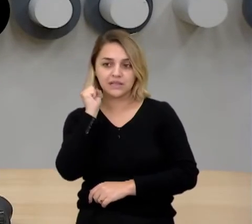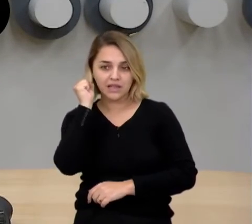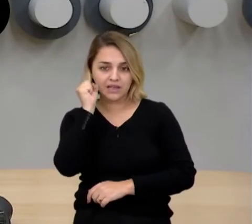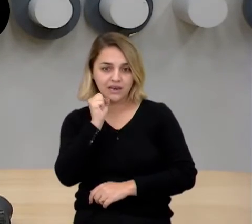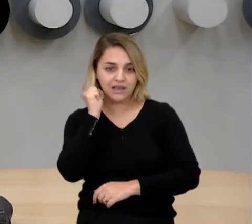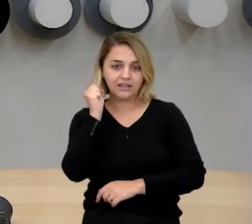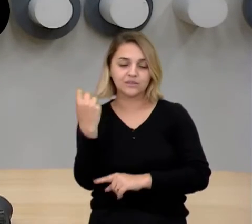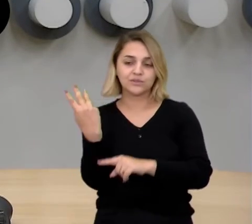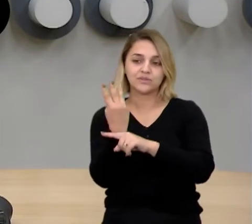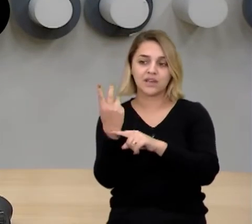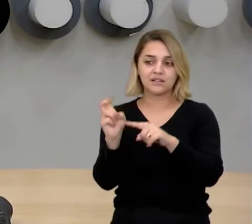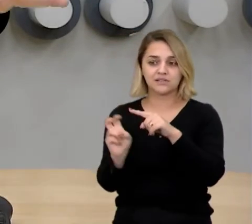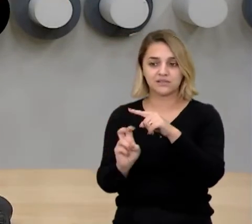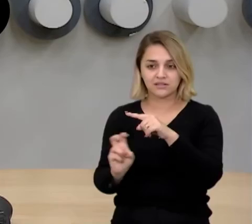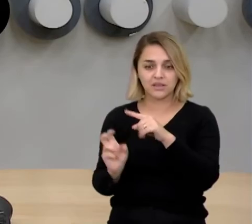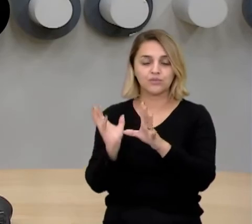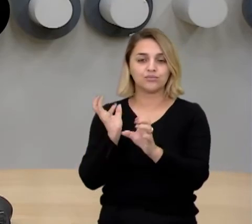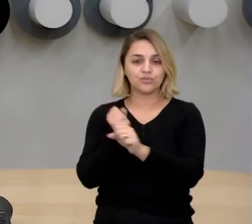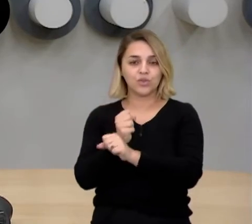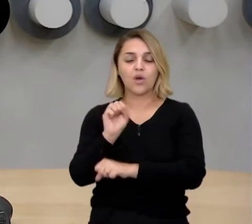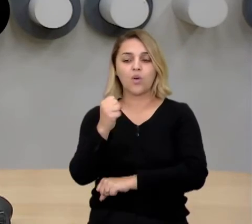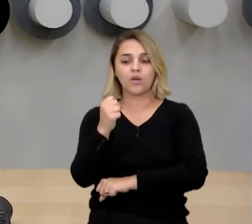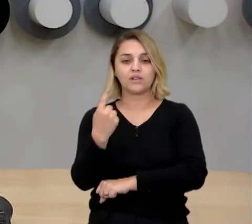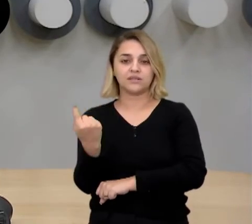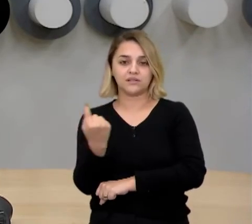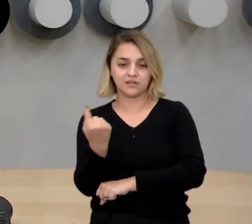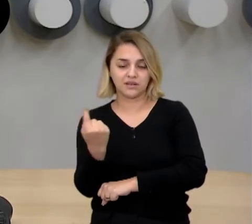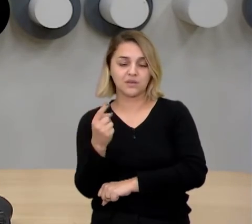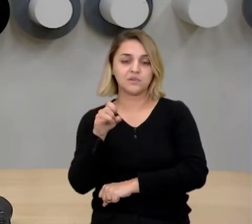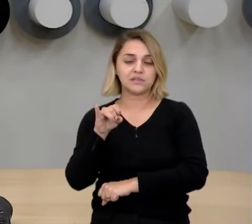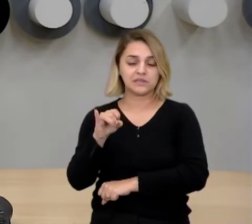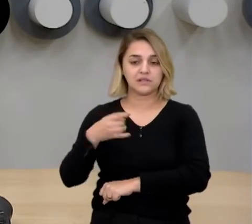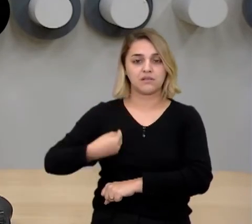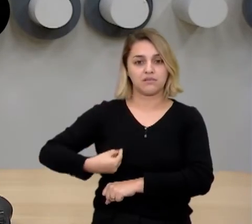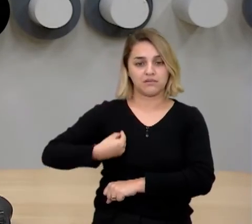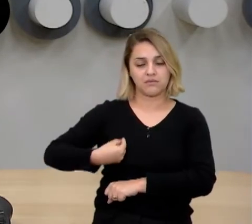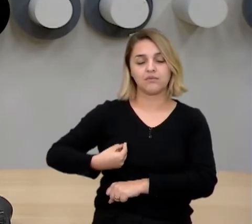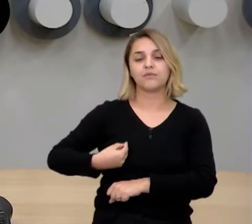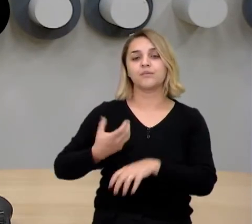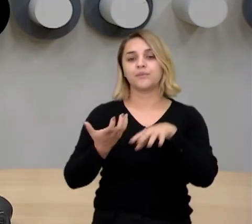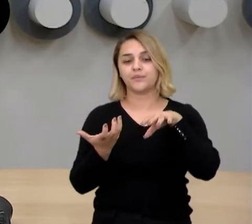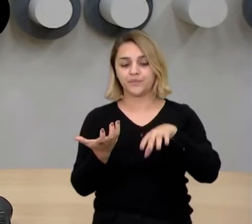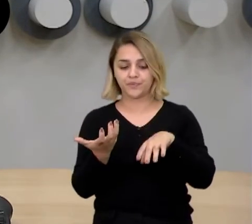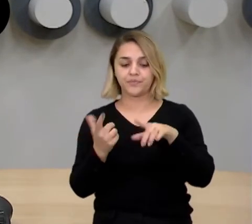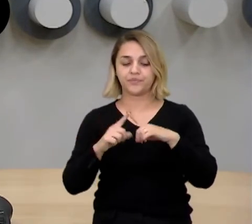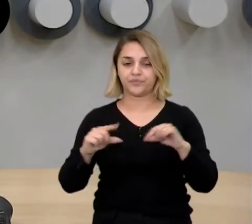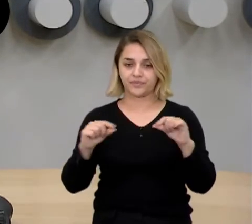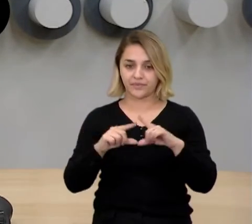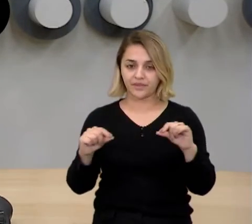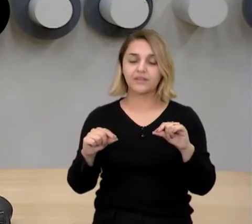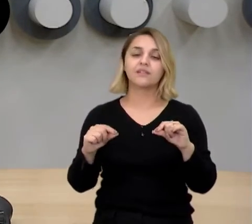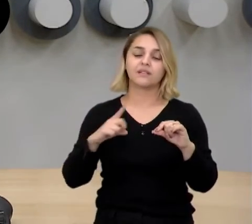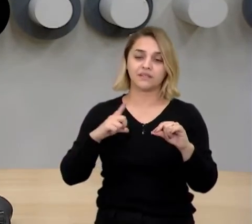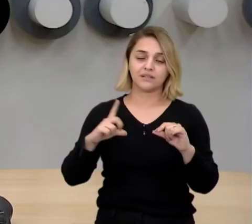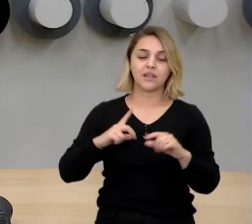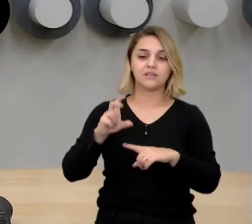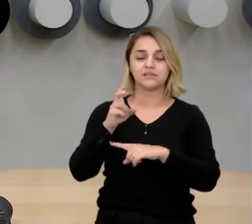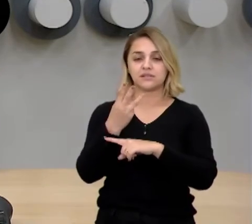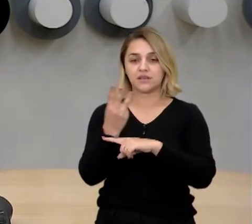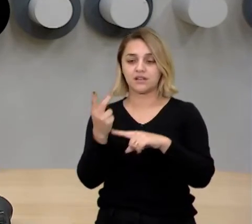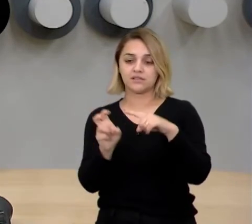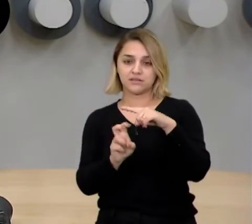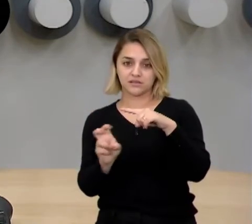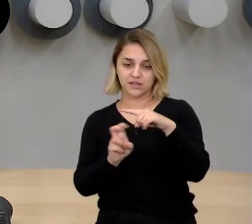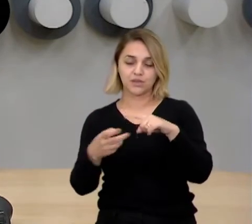3/5 de 81. Se for a Câmara dos Deputados em Brasília, 3/5 do total de deputados que tiverem